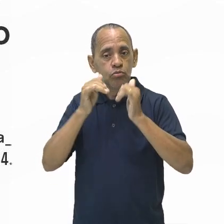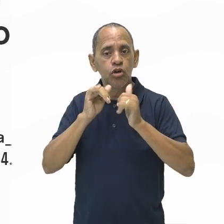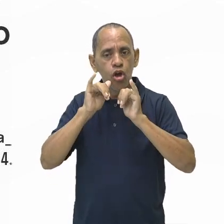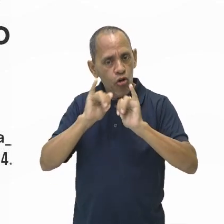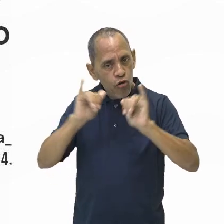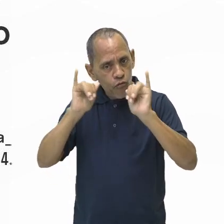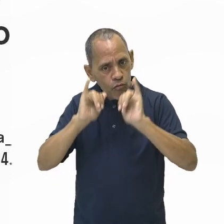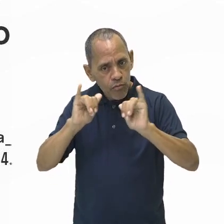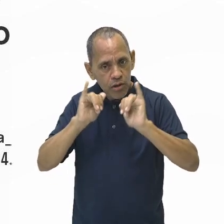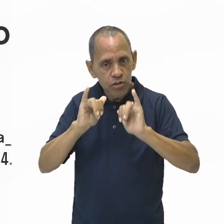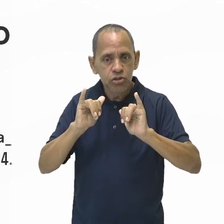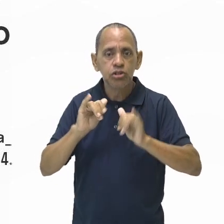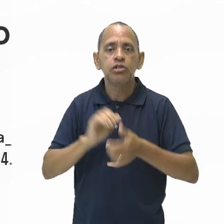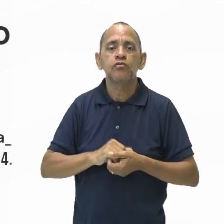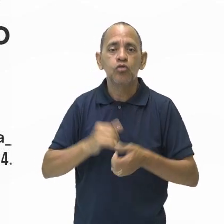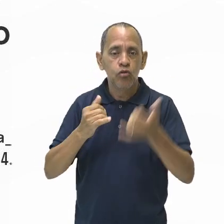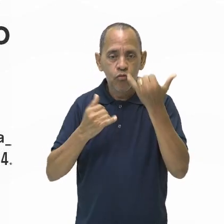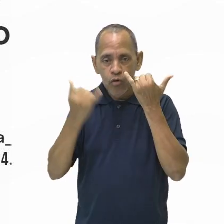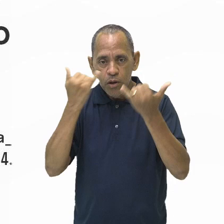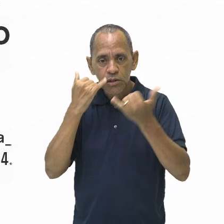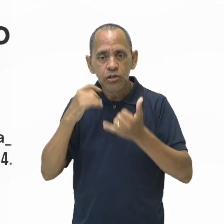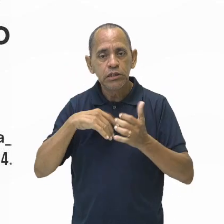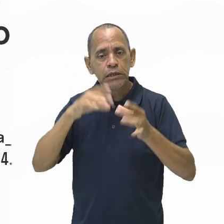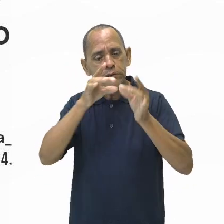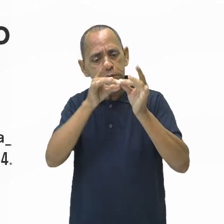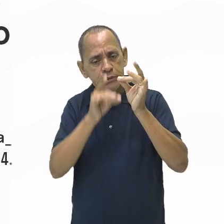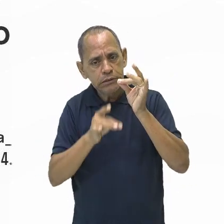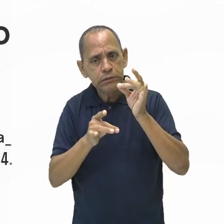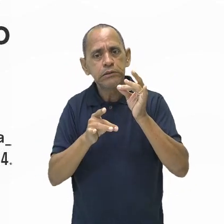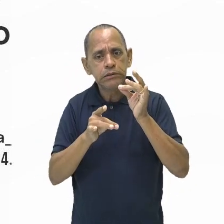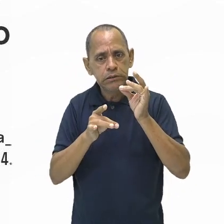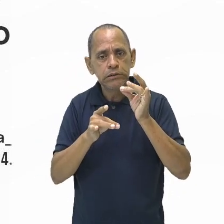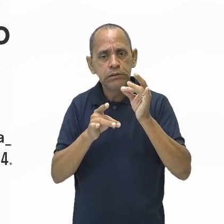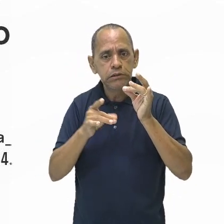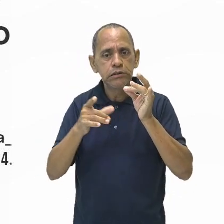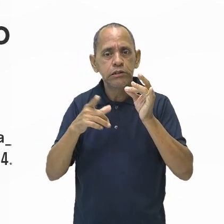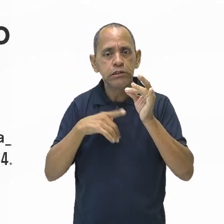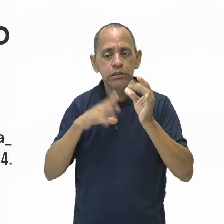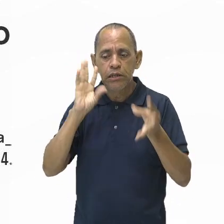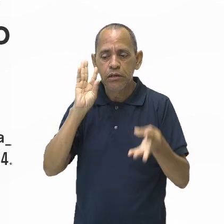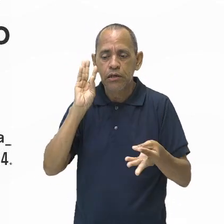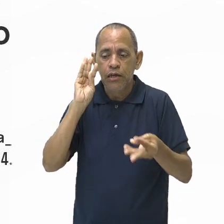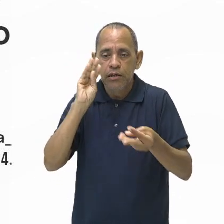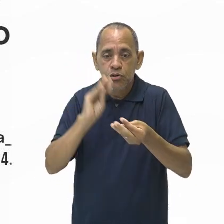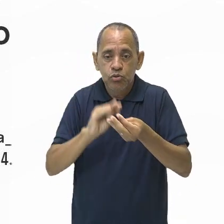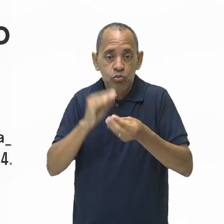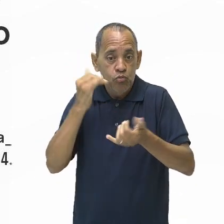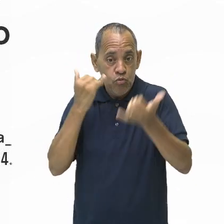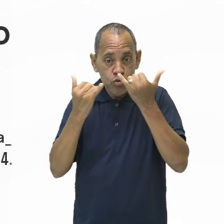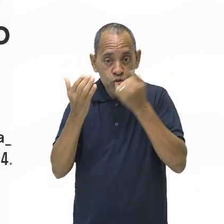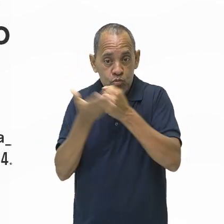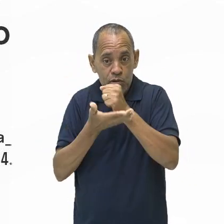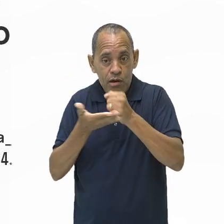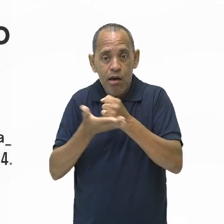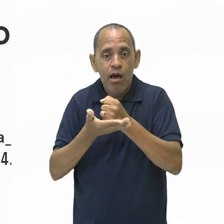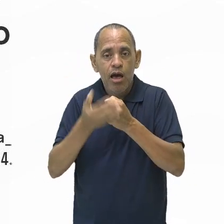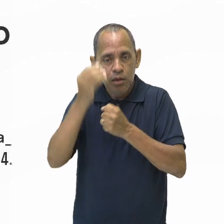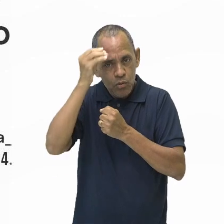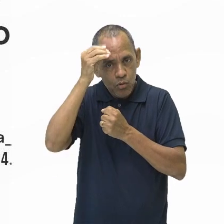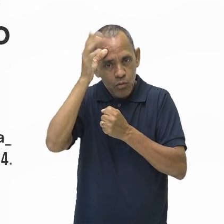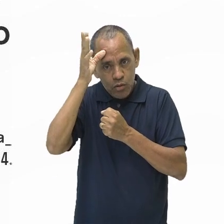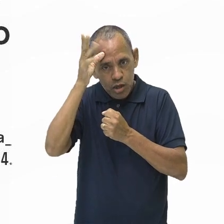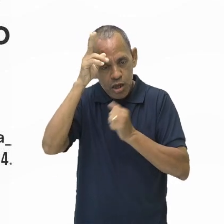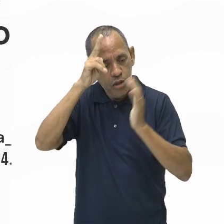informativo, descritivo, que apenas resume as informações básicas para conhecimento